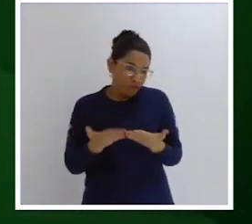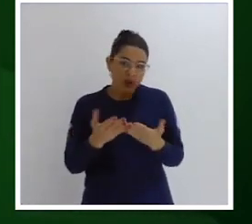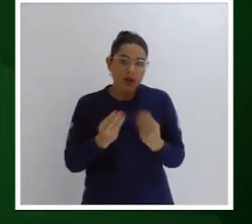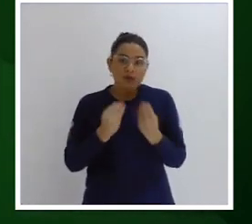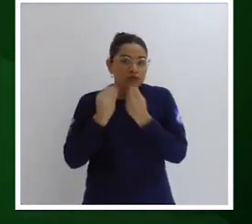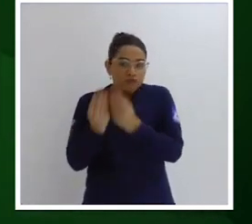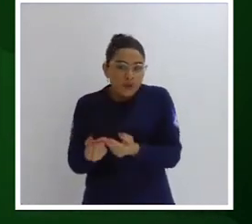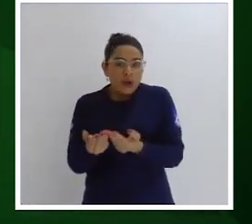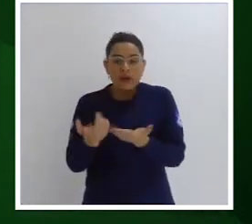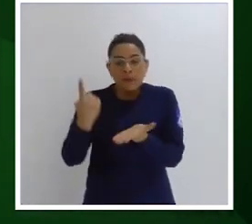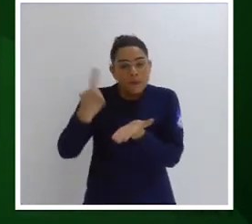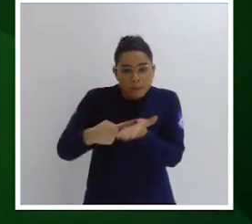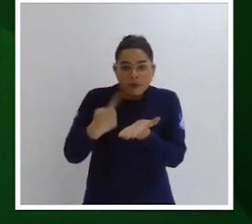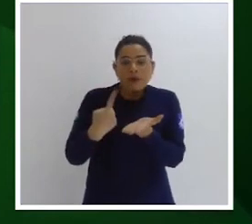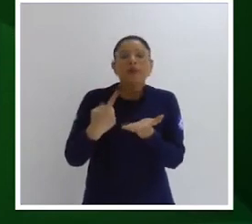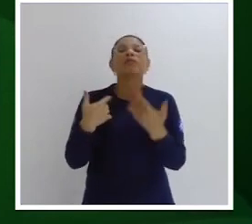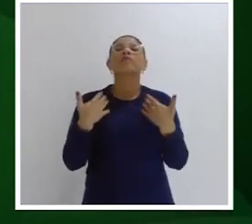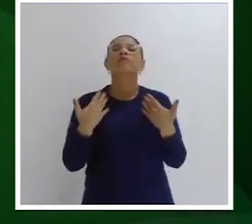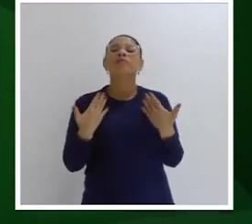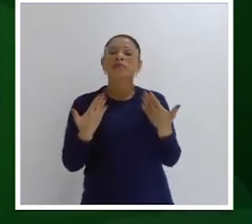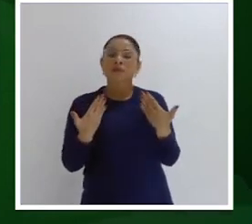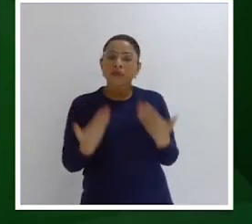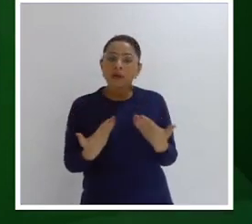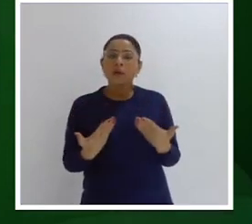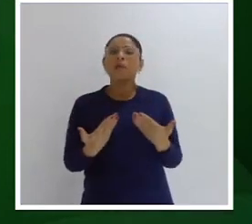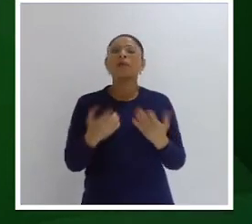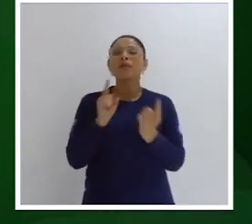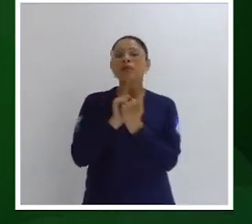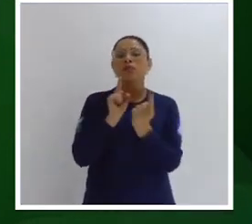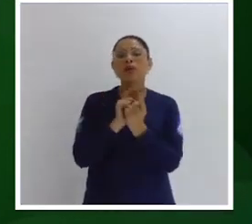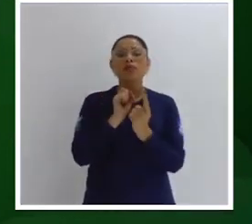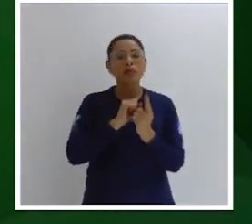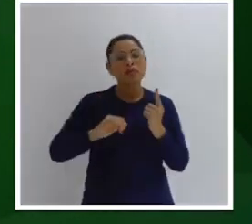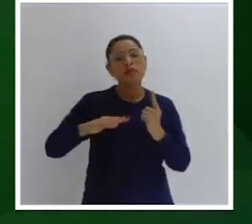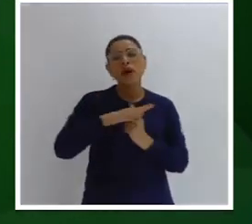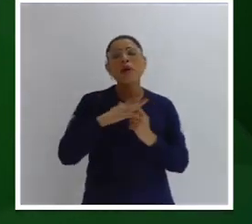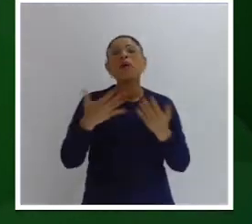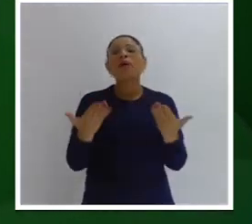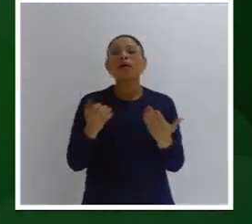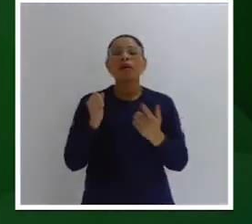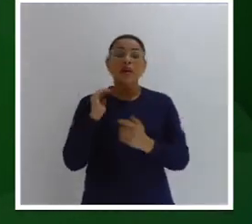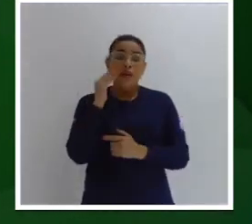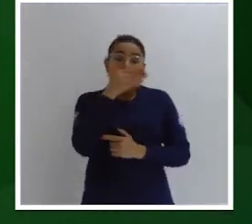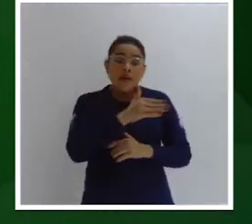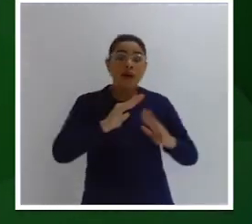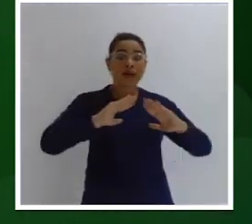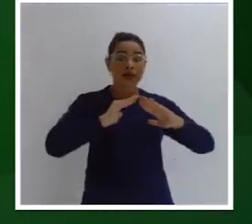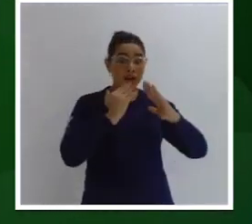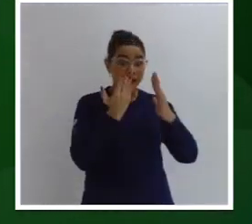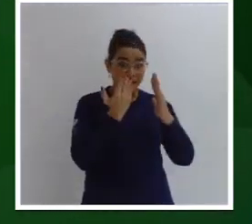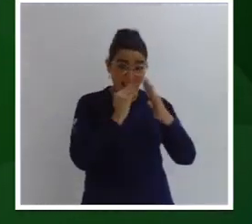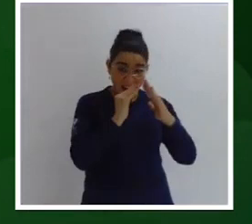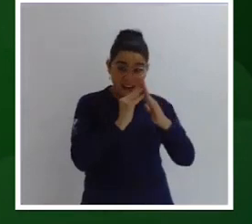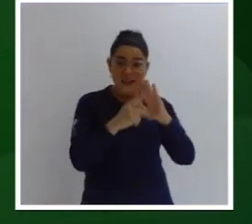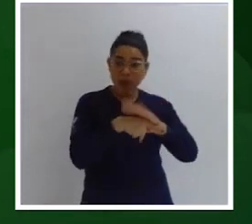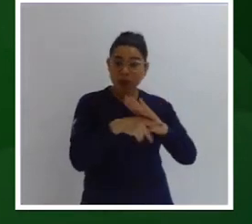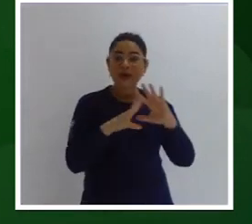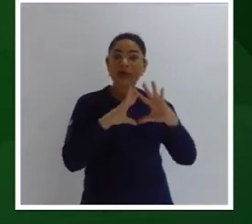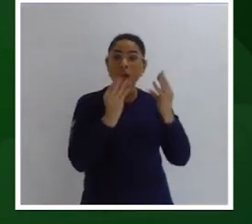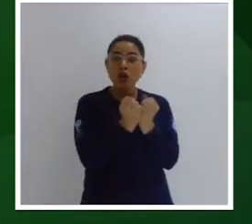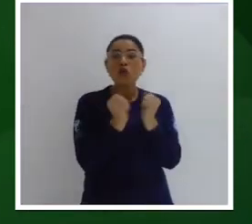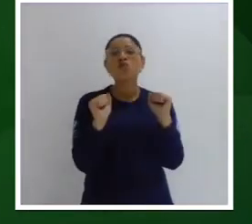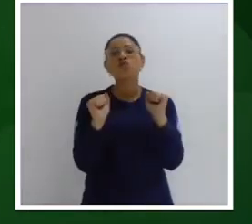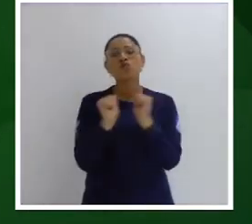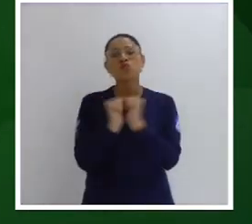no dia marcado assistente social eles e eles iam até a casa dos pais junto com o Conselho